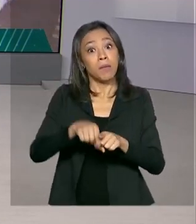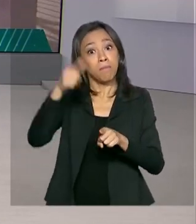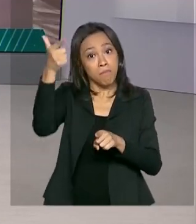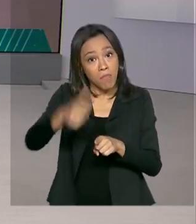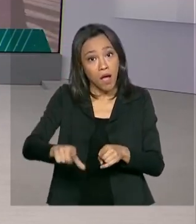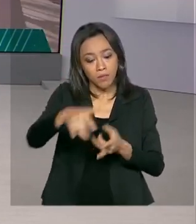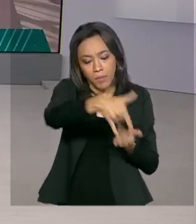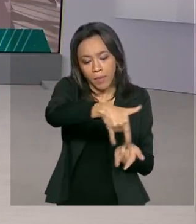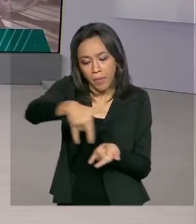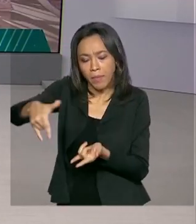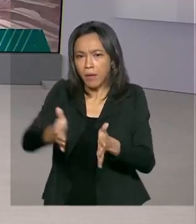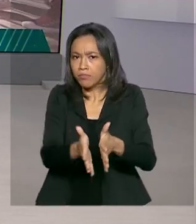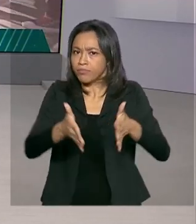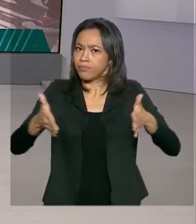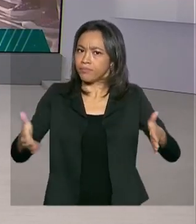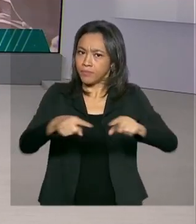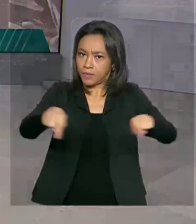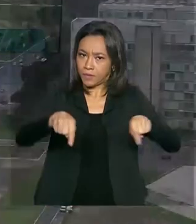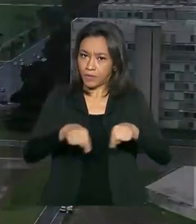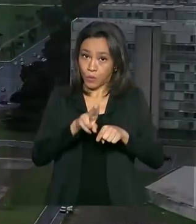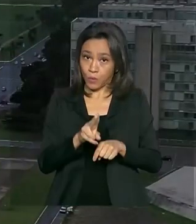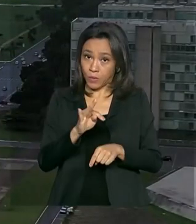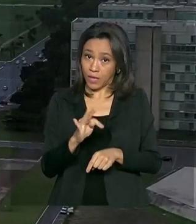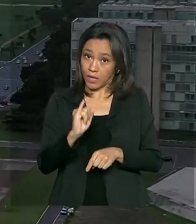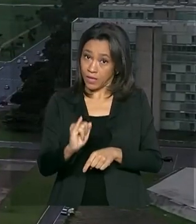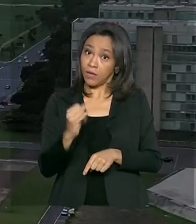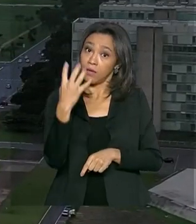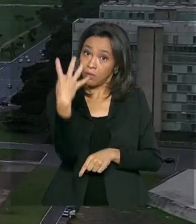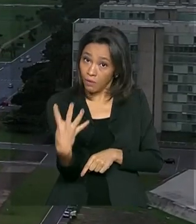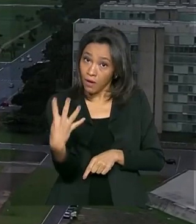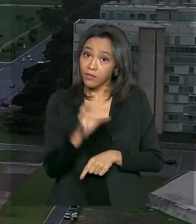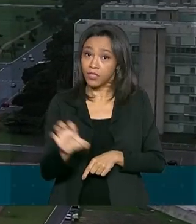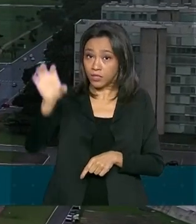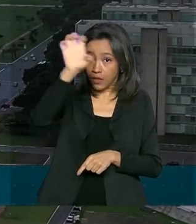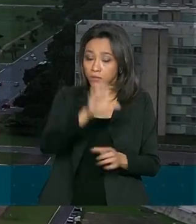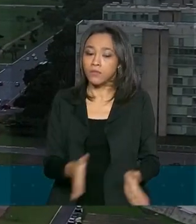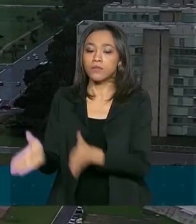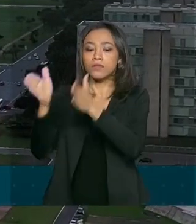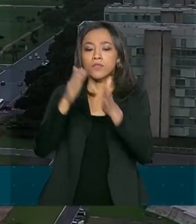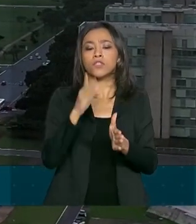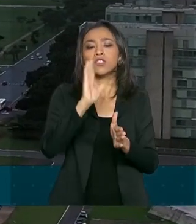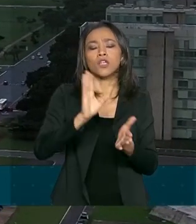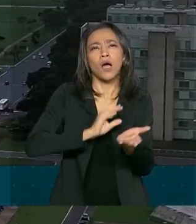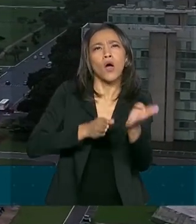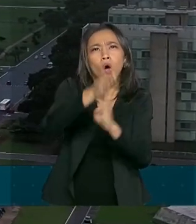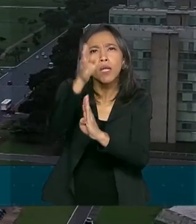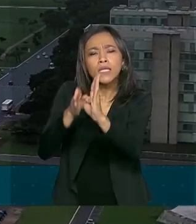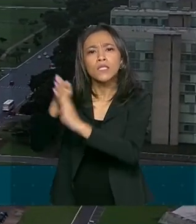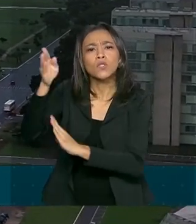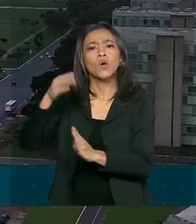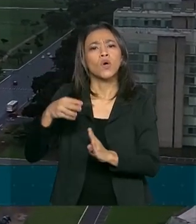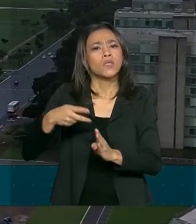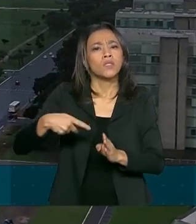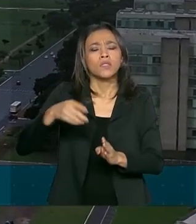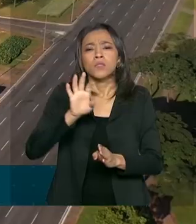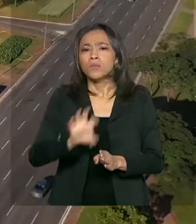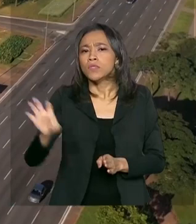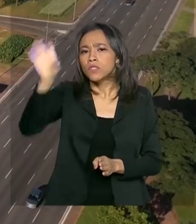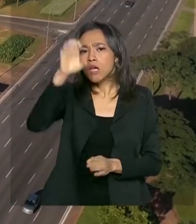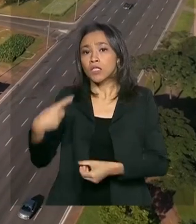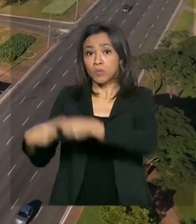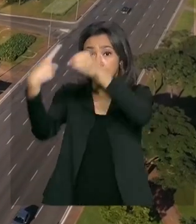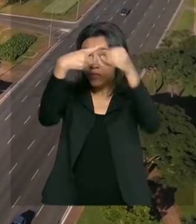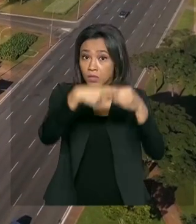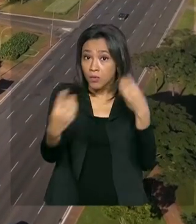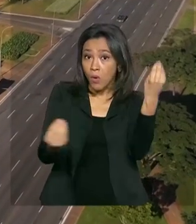UTI em quatro estados. O governo enviou aos estados e municípios diretrizes sobre manejo dos corpos das